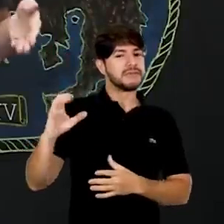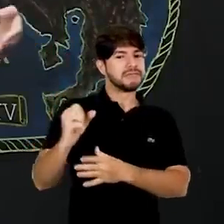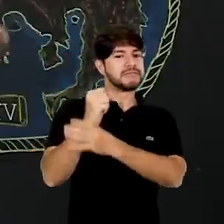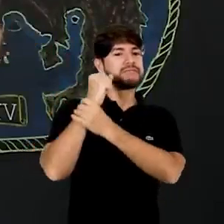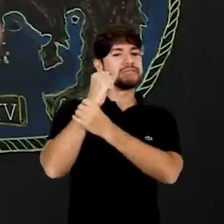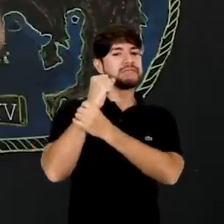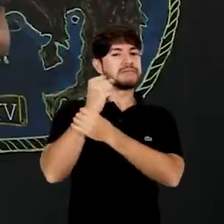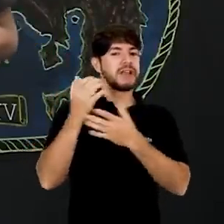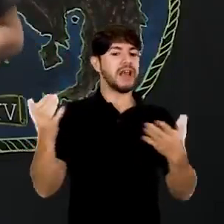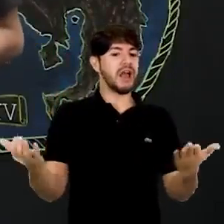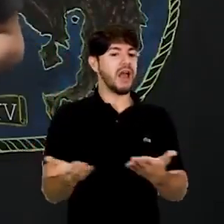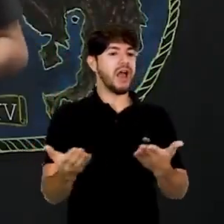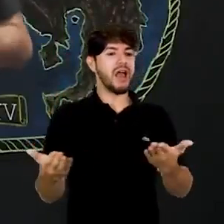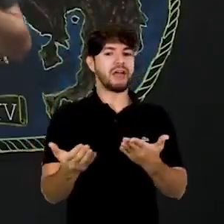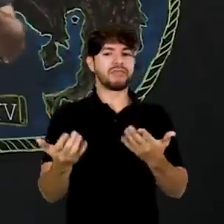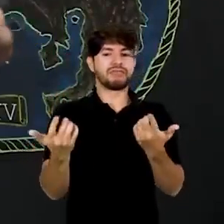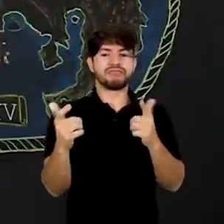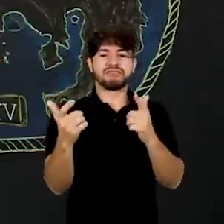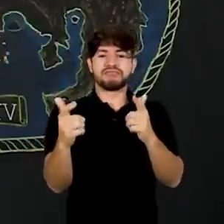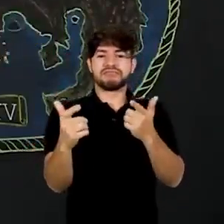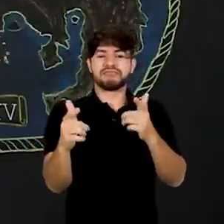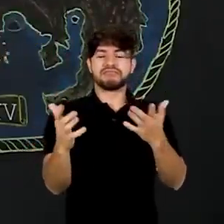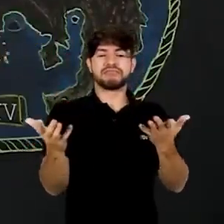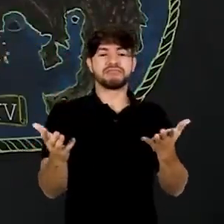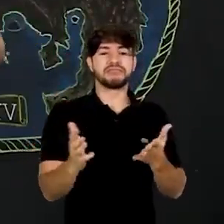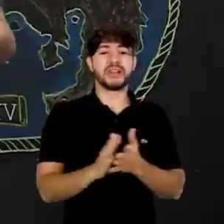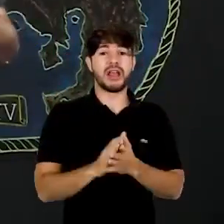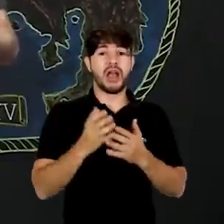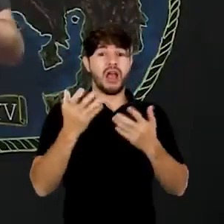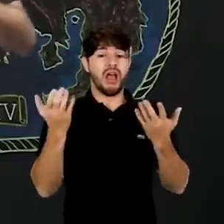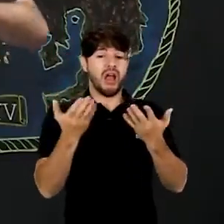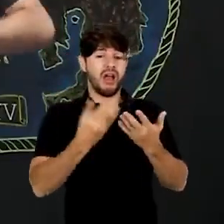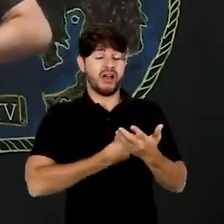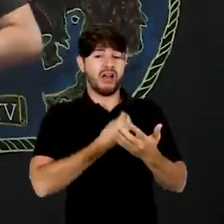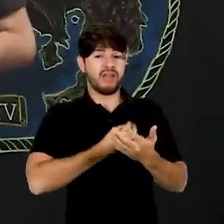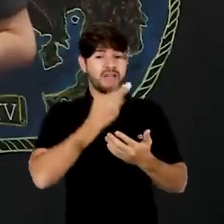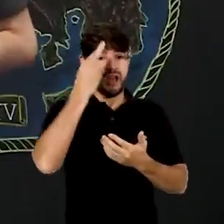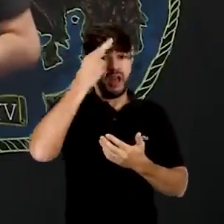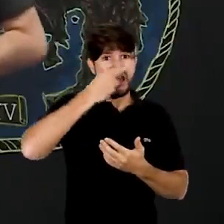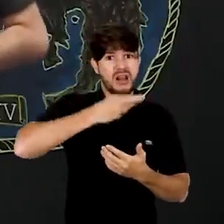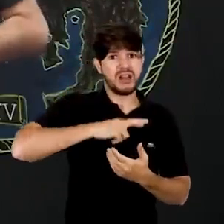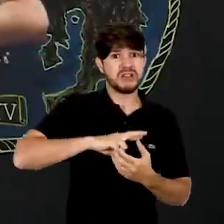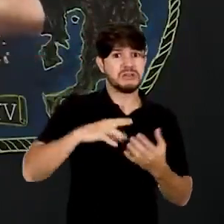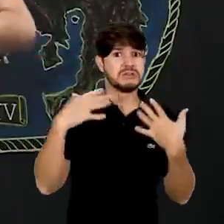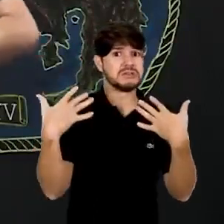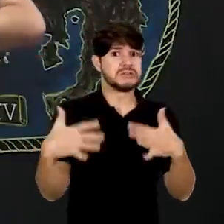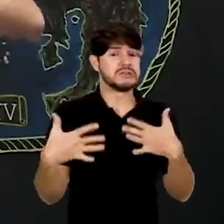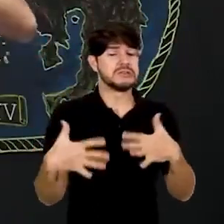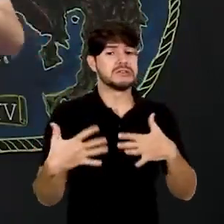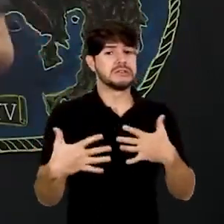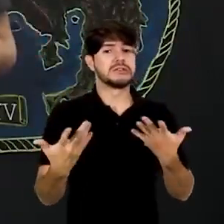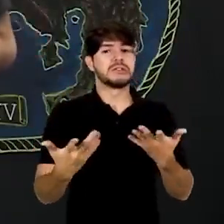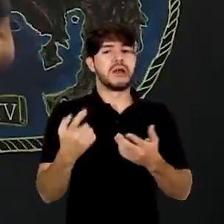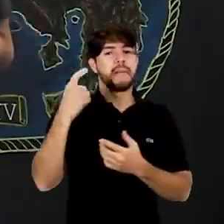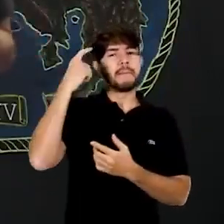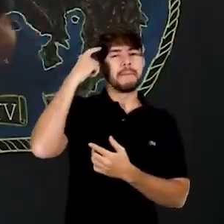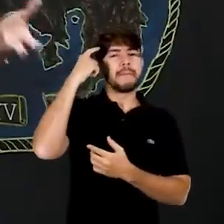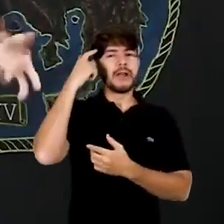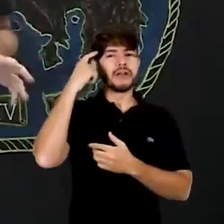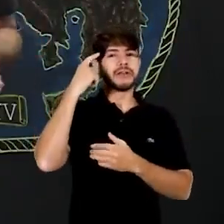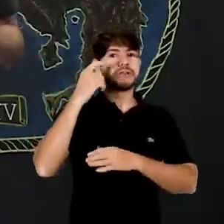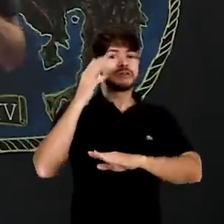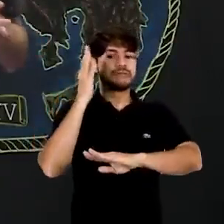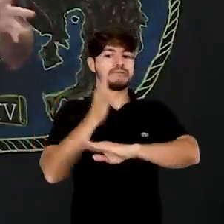eles viviam até, né? Que era um mundo bastante religioso, uma época que eles mesmos, né? Começaram a chamar de